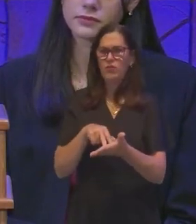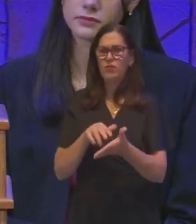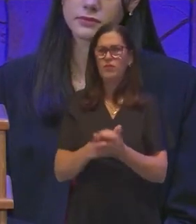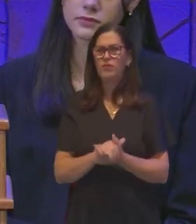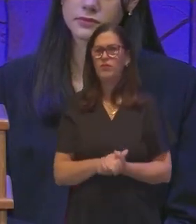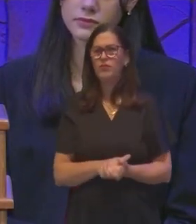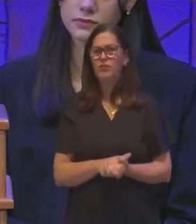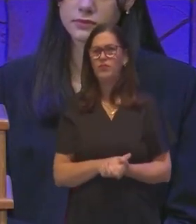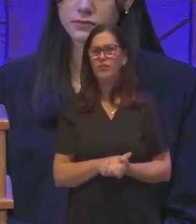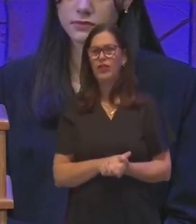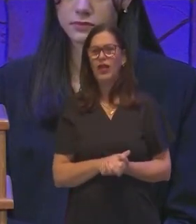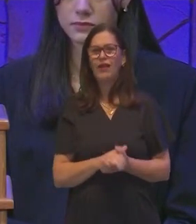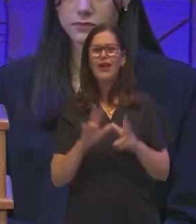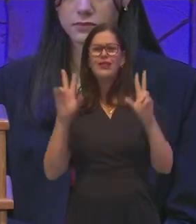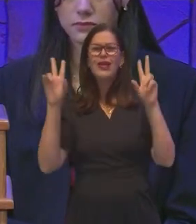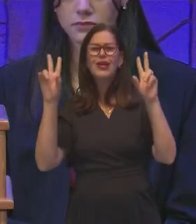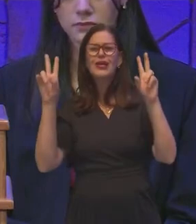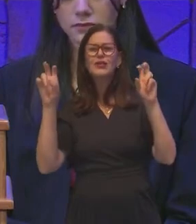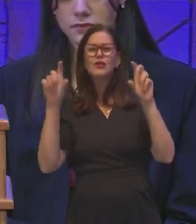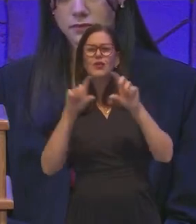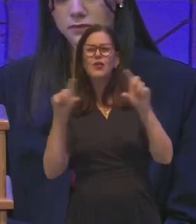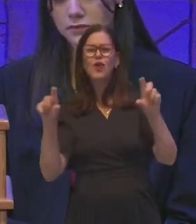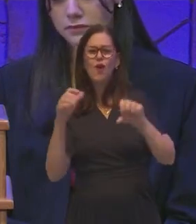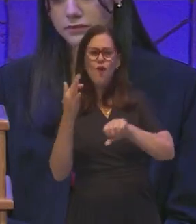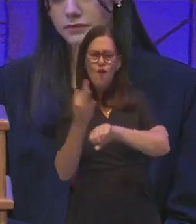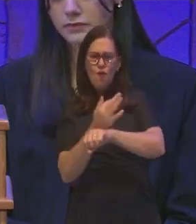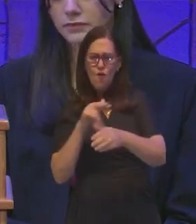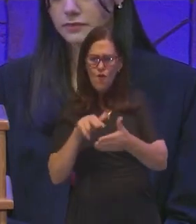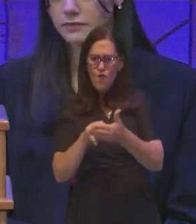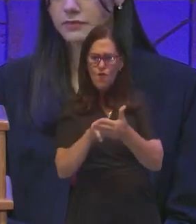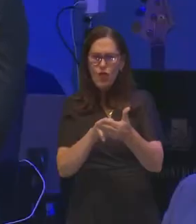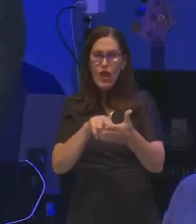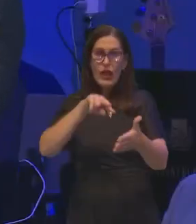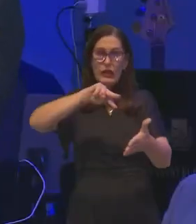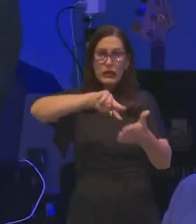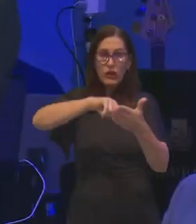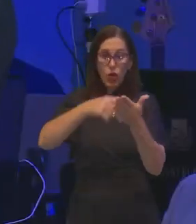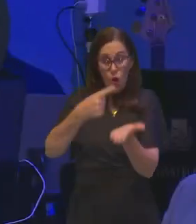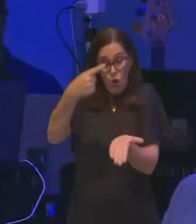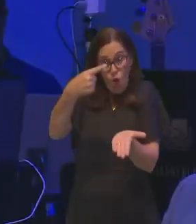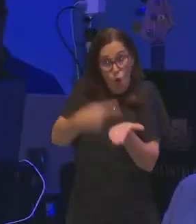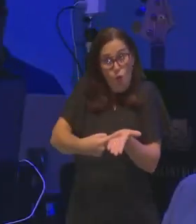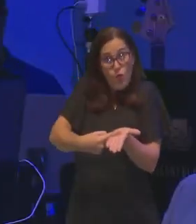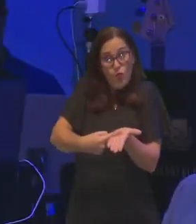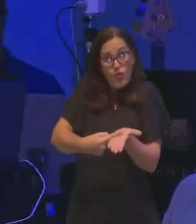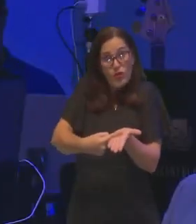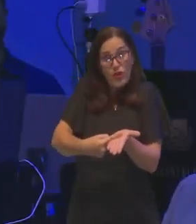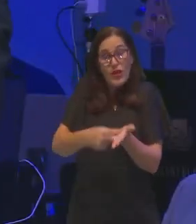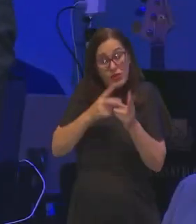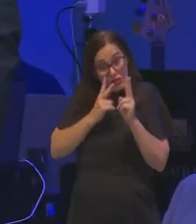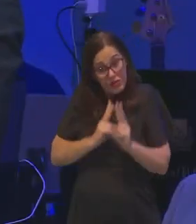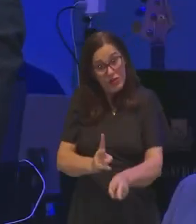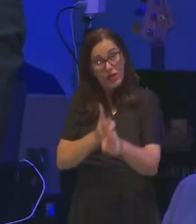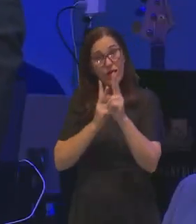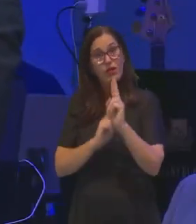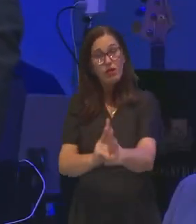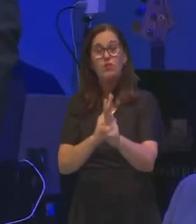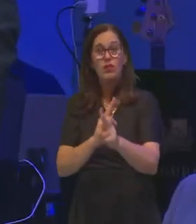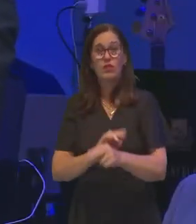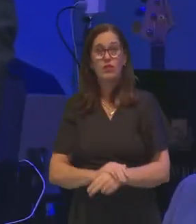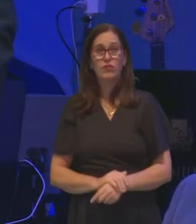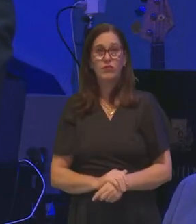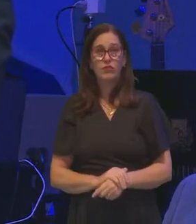e essa expressão perseverar implica em um compromisso contínuo,